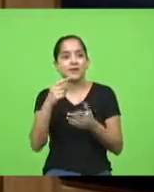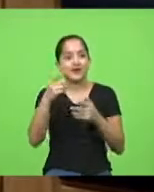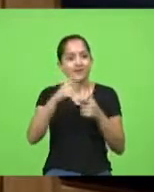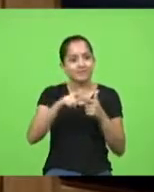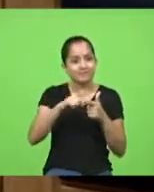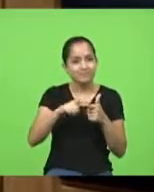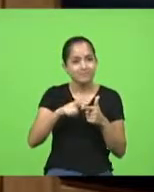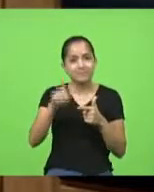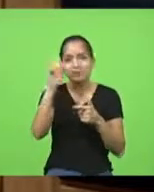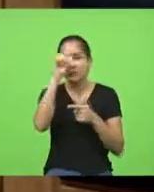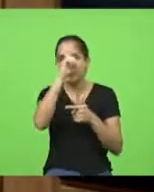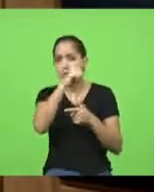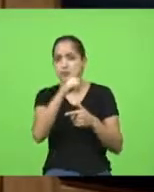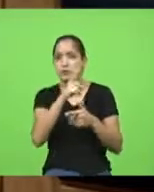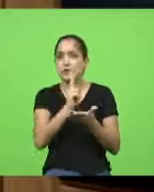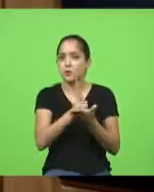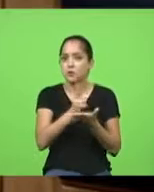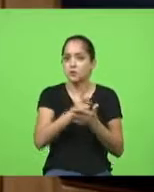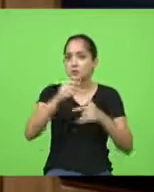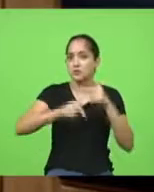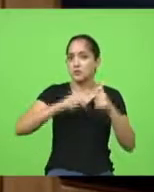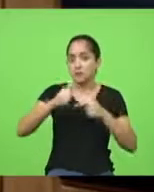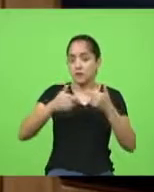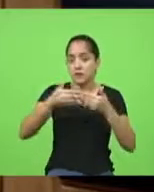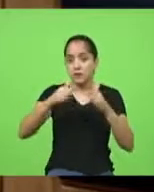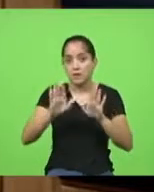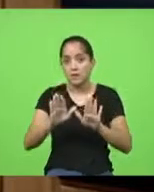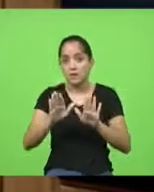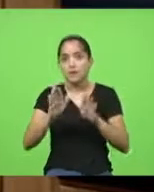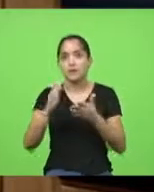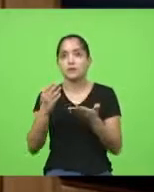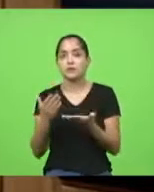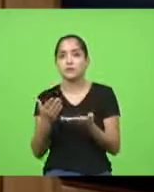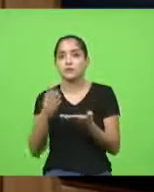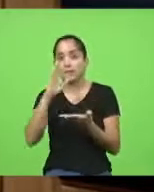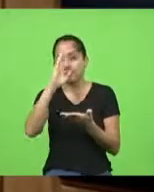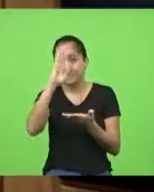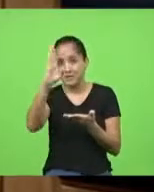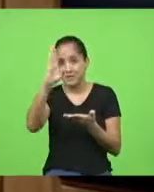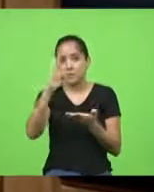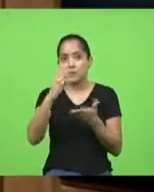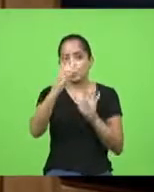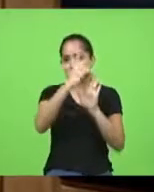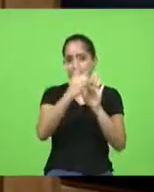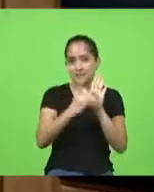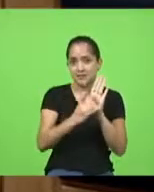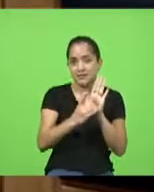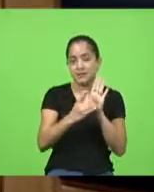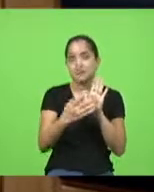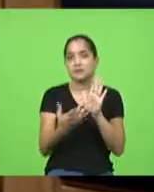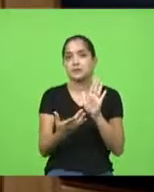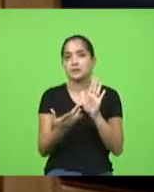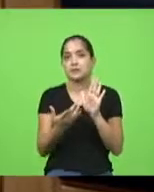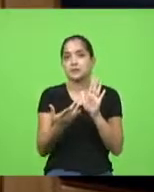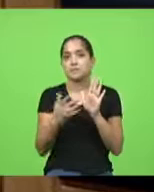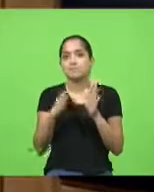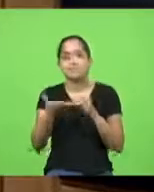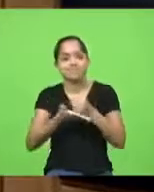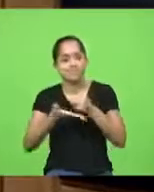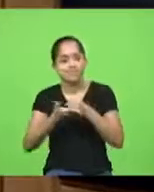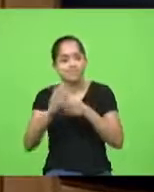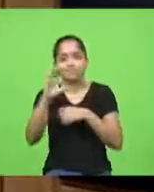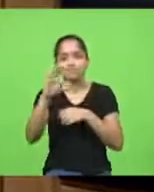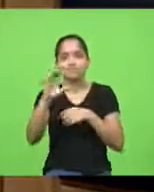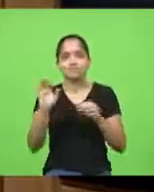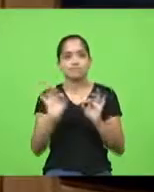esses empregos, manter esses negócios abertos, principalmente quando se tem decretos da noite para o dia, sem base científica, e não